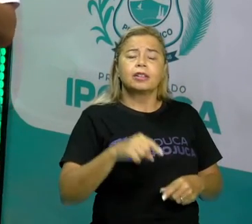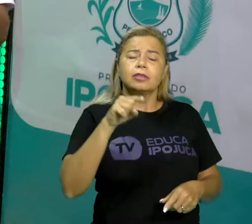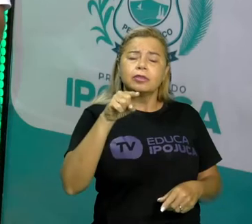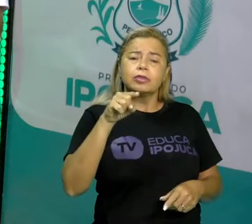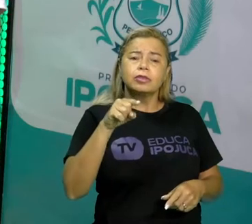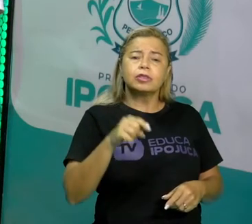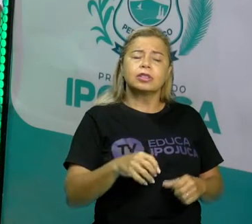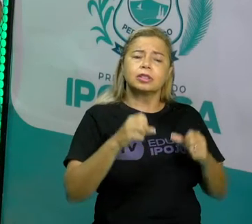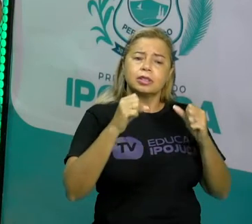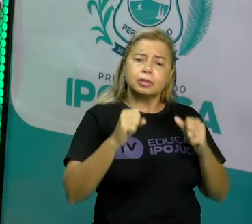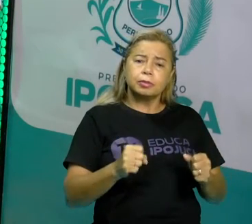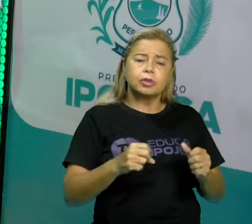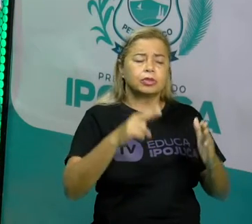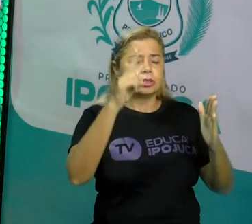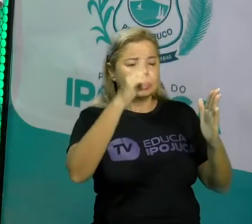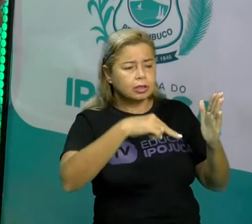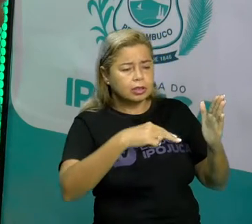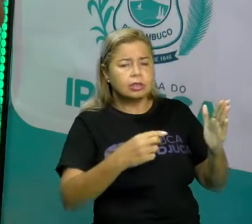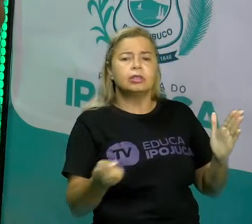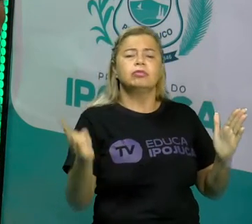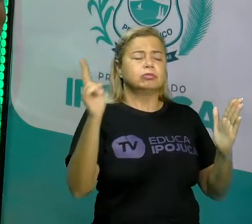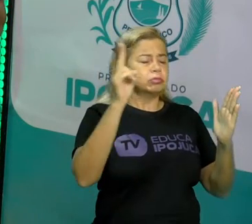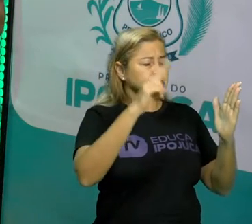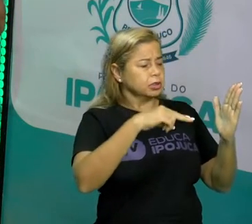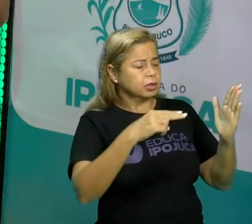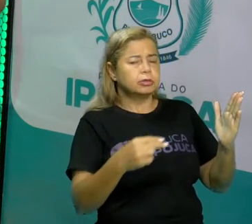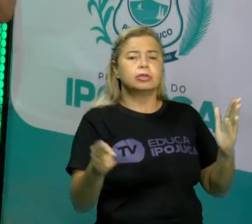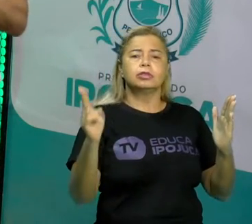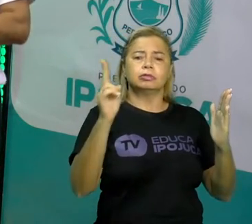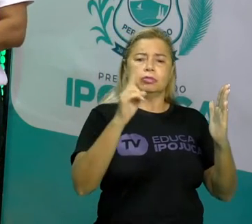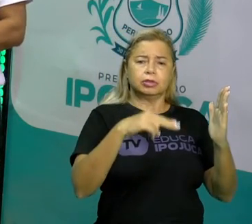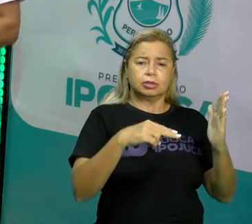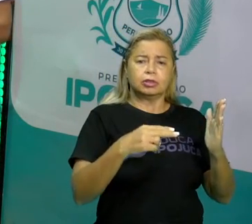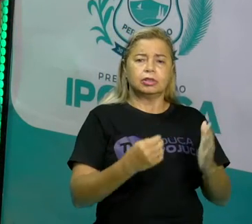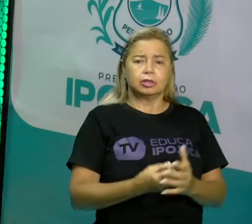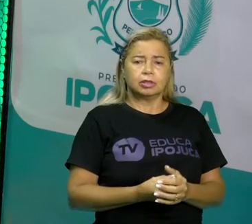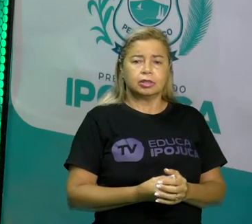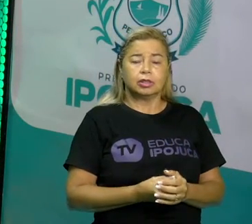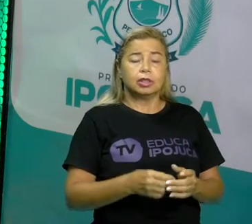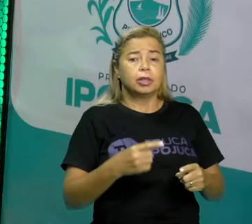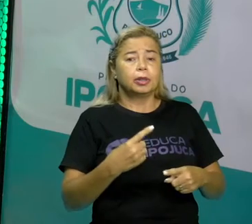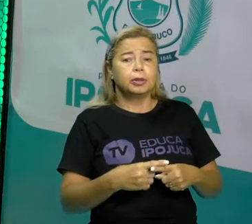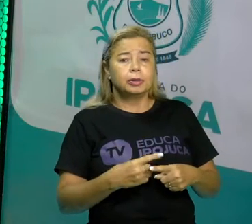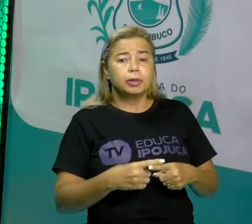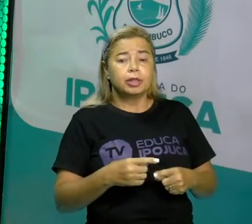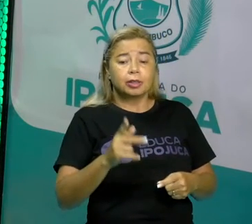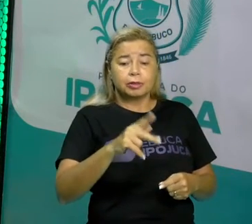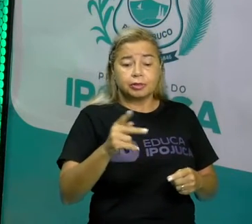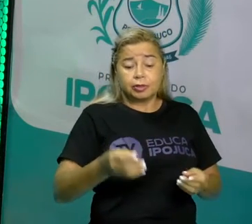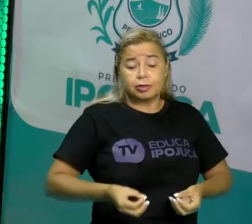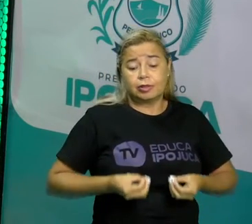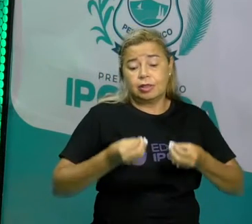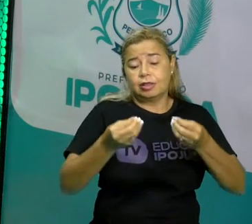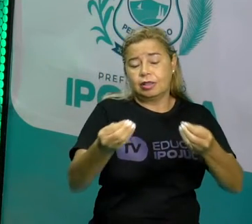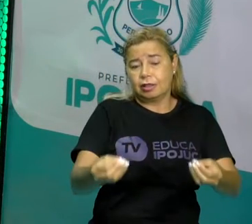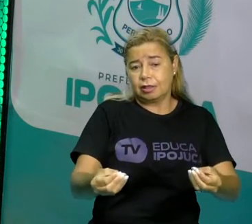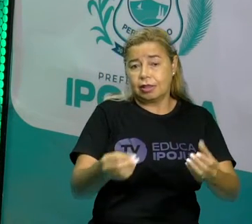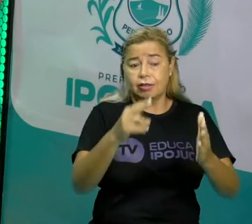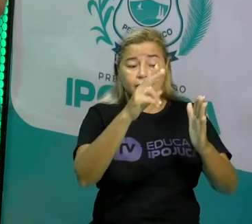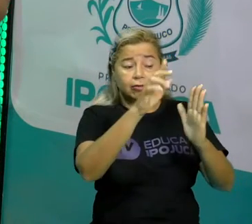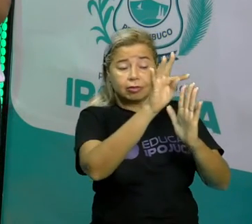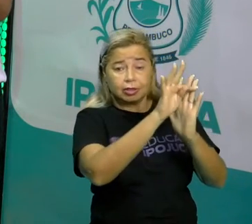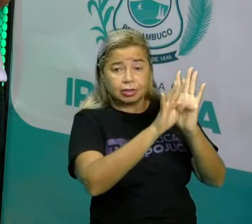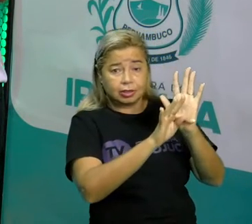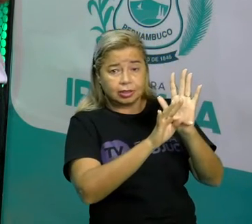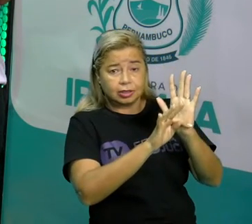A releitura, ela é muito importante para que a gente possa entender. Às vezes a gente dá um texto, o aluno diz, ah, eu já li. É importante, você